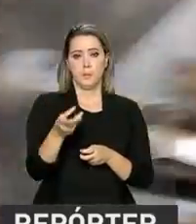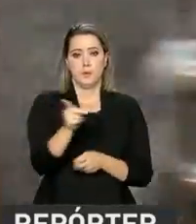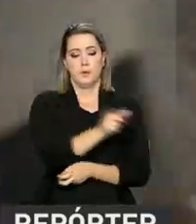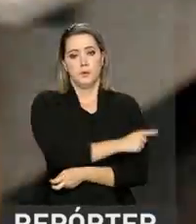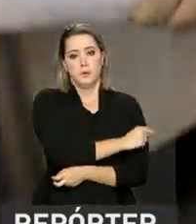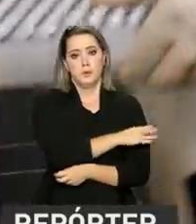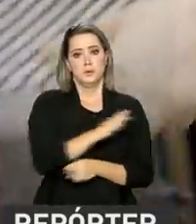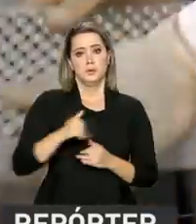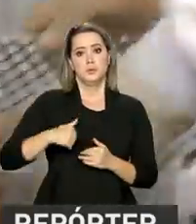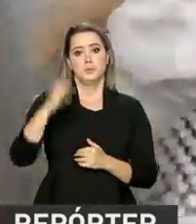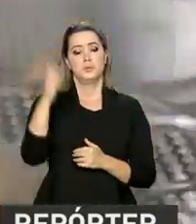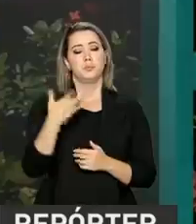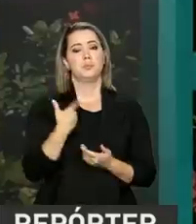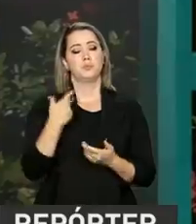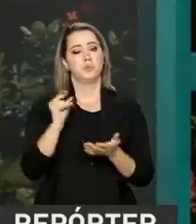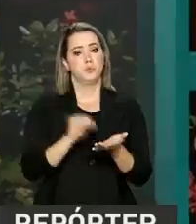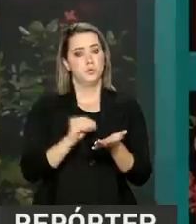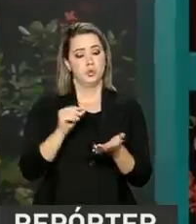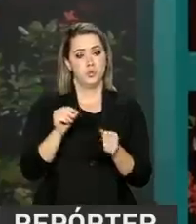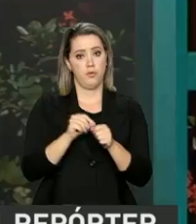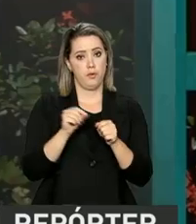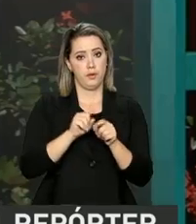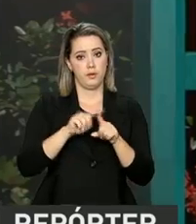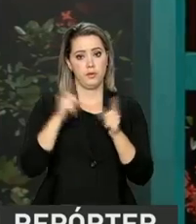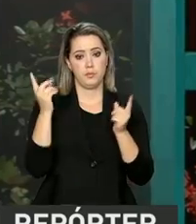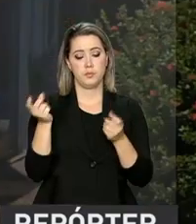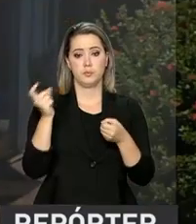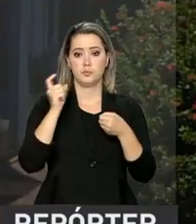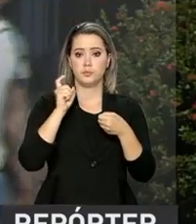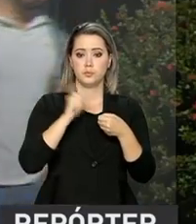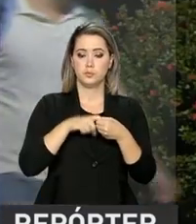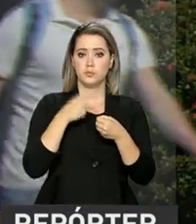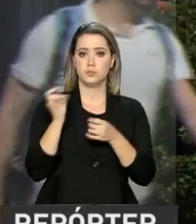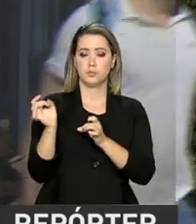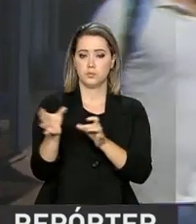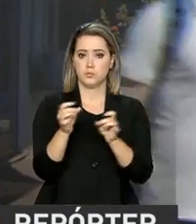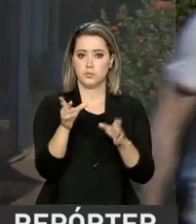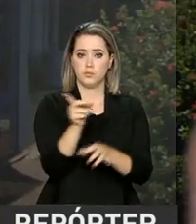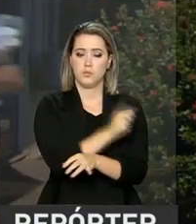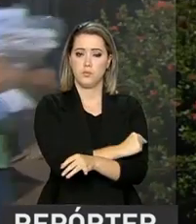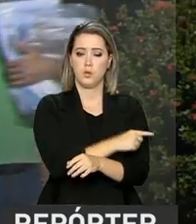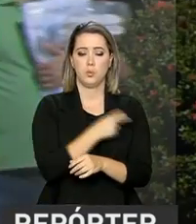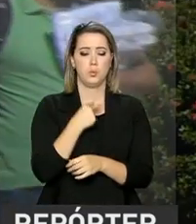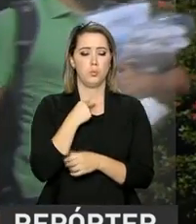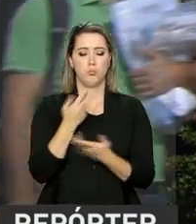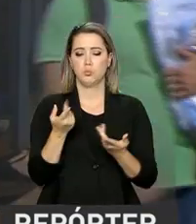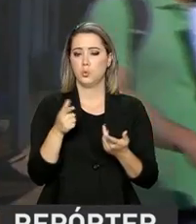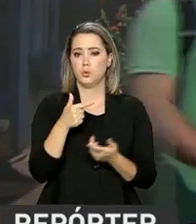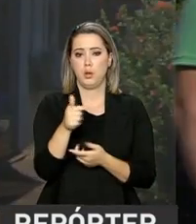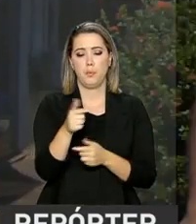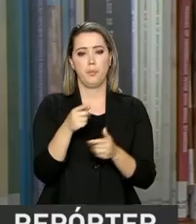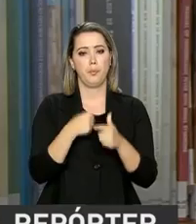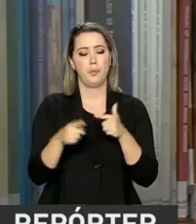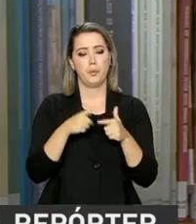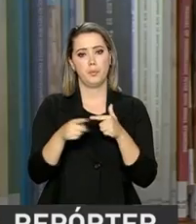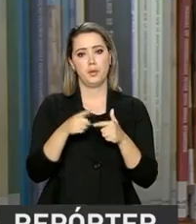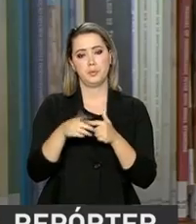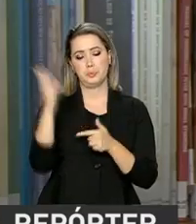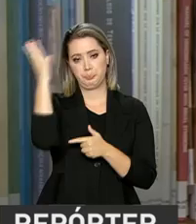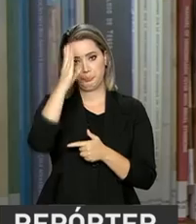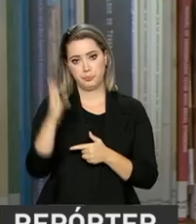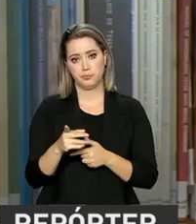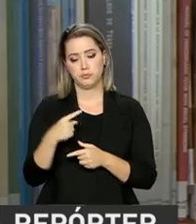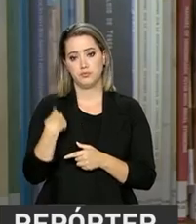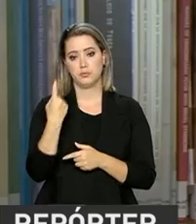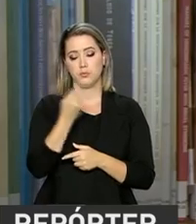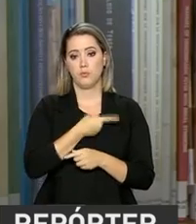extras sejam produzidas mas a retomada das exportações das vacinas não vai afetar os brasileiros a nossa expectativa é ampliar essa